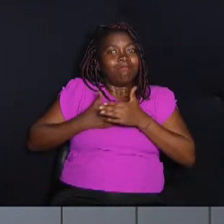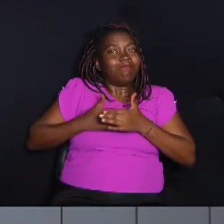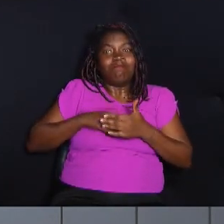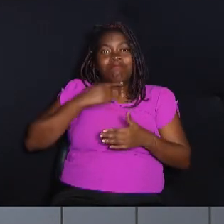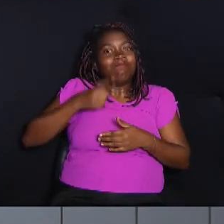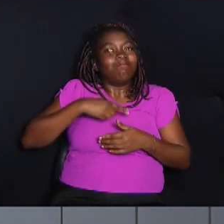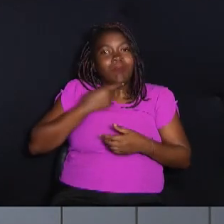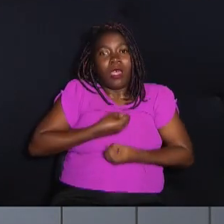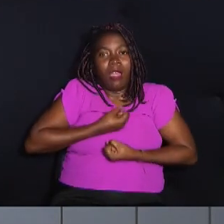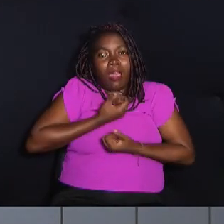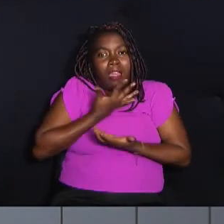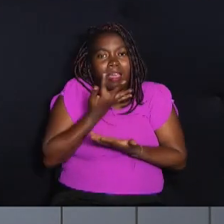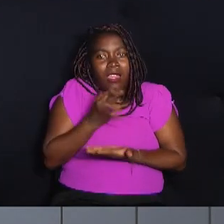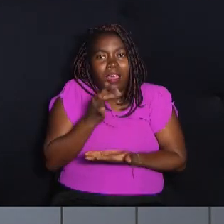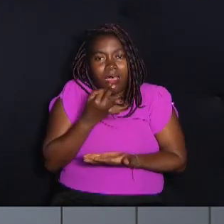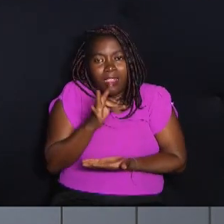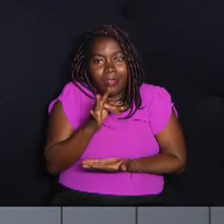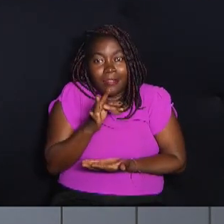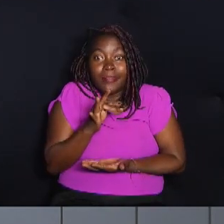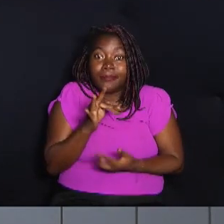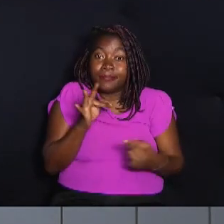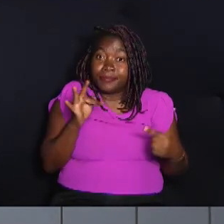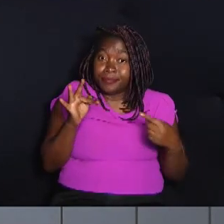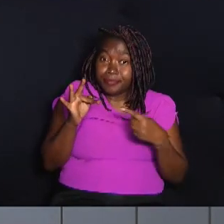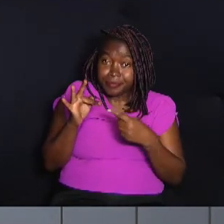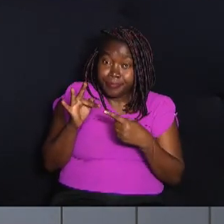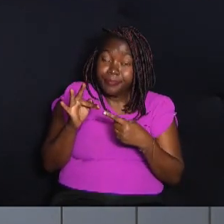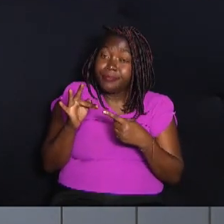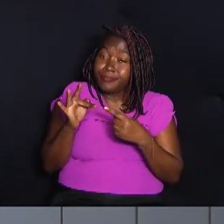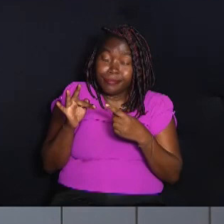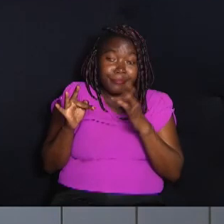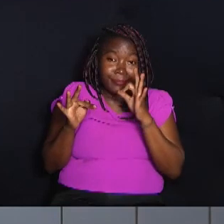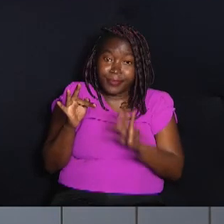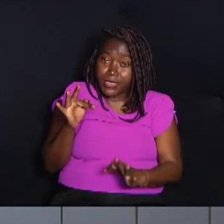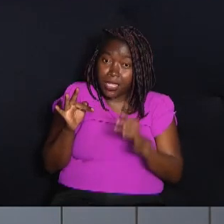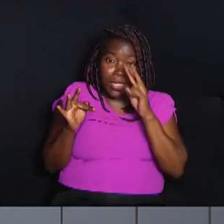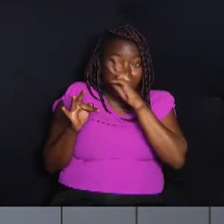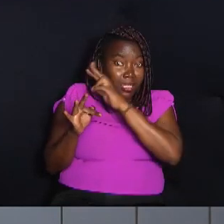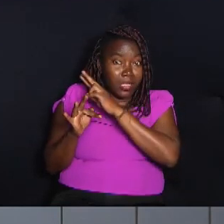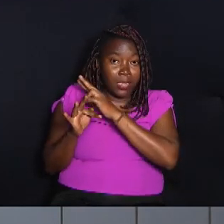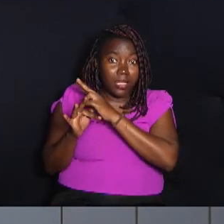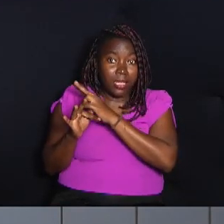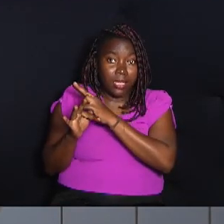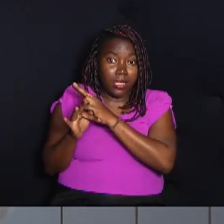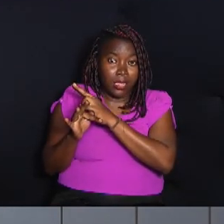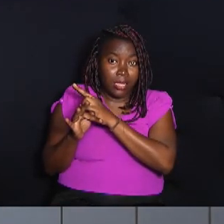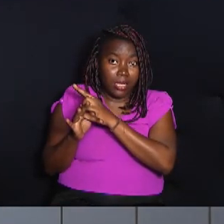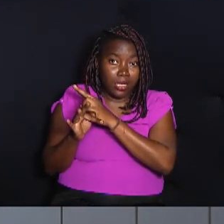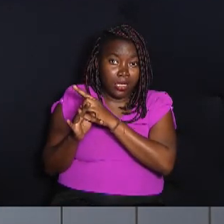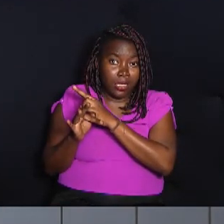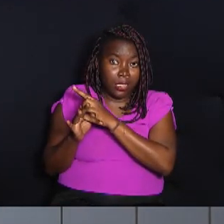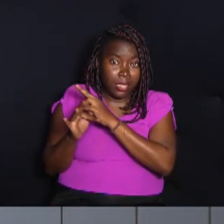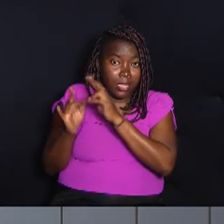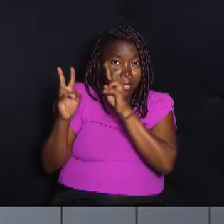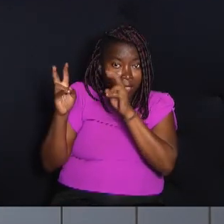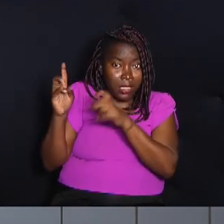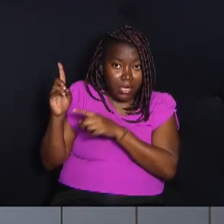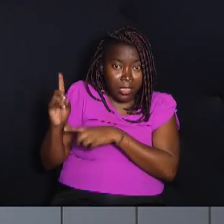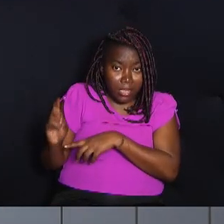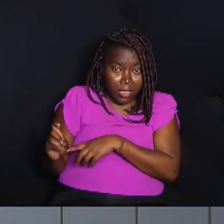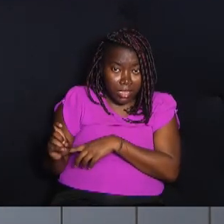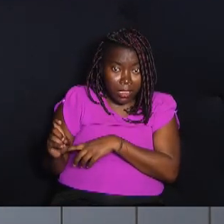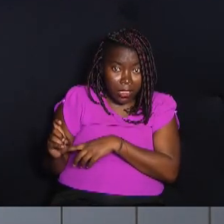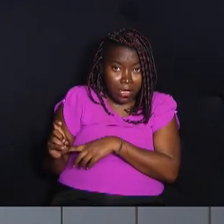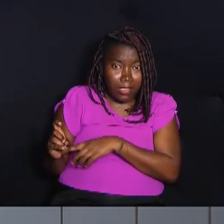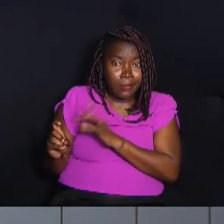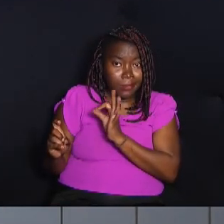compartilham aquela dor, não é? Que é, sem dúvida, uma dor, não é? Muito forte, a questão da depressão, não